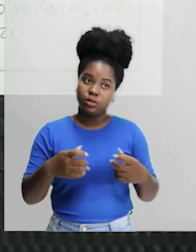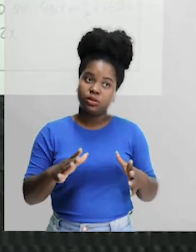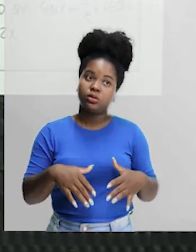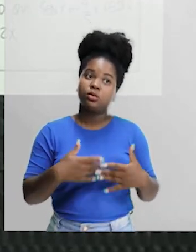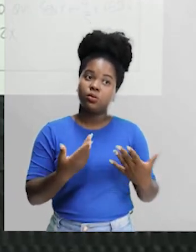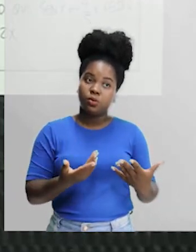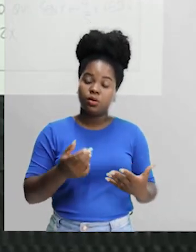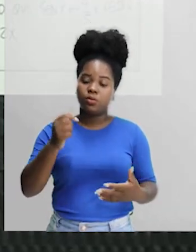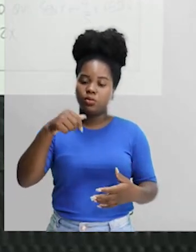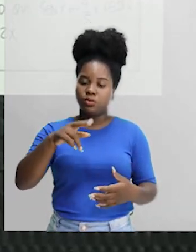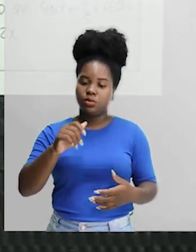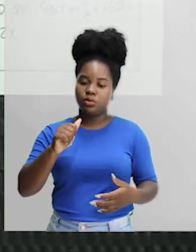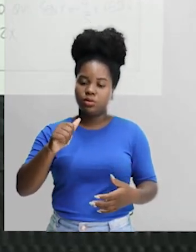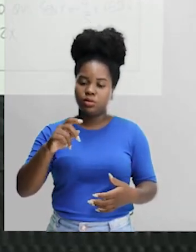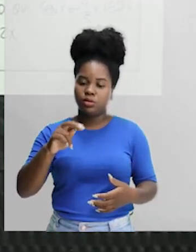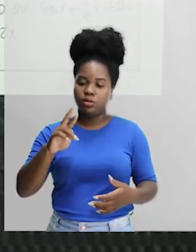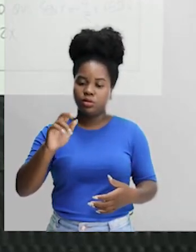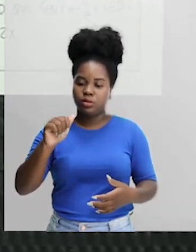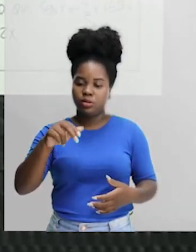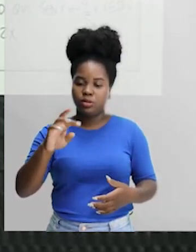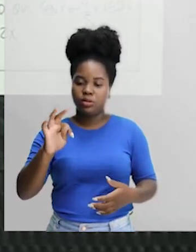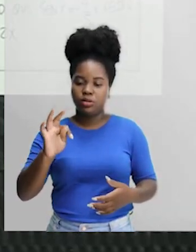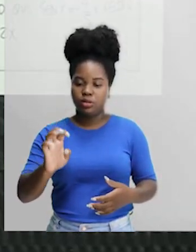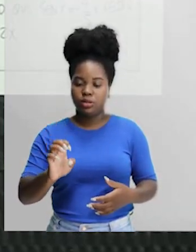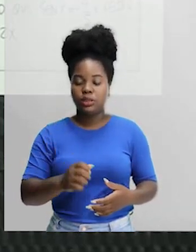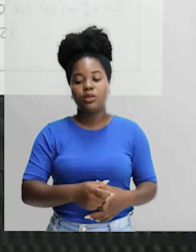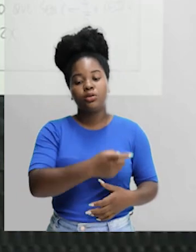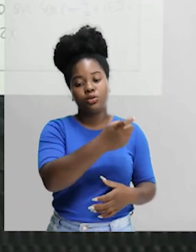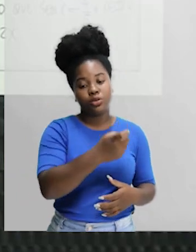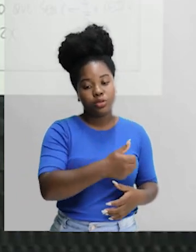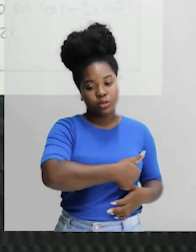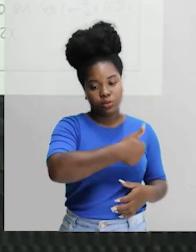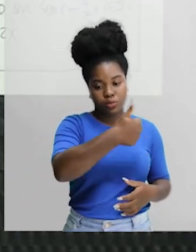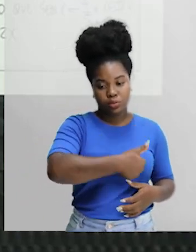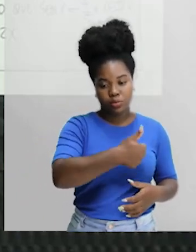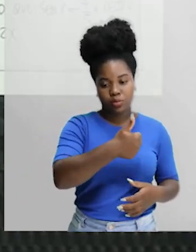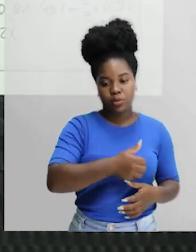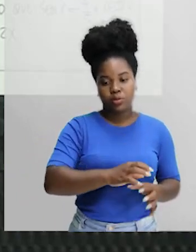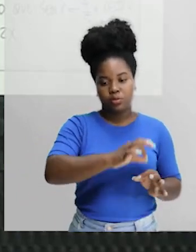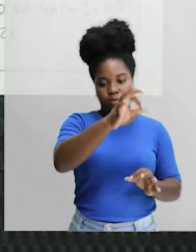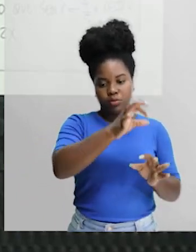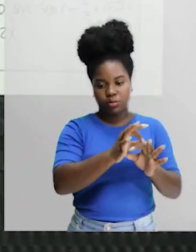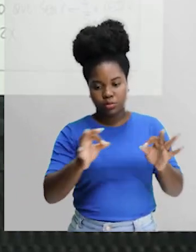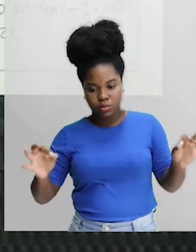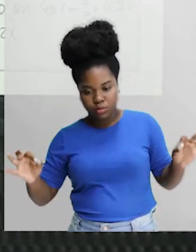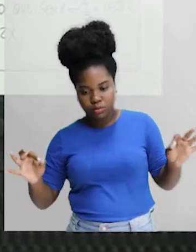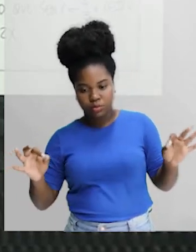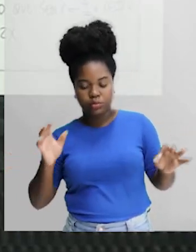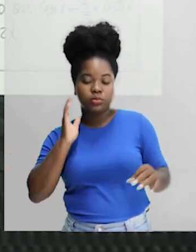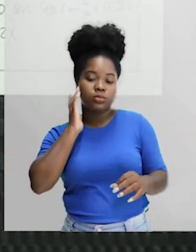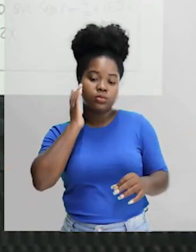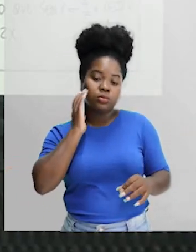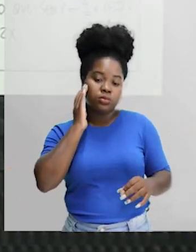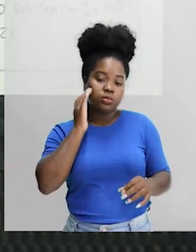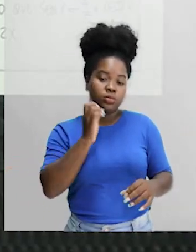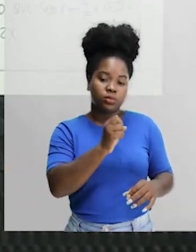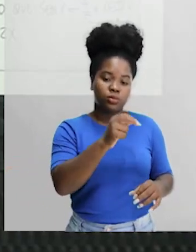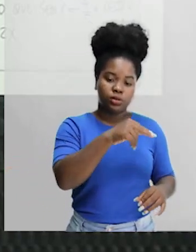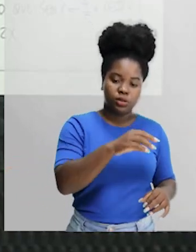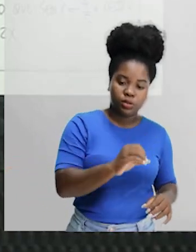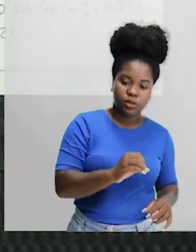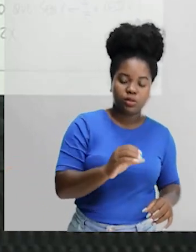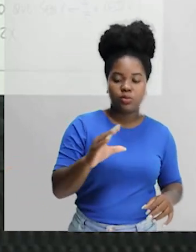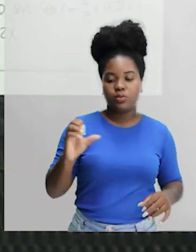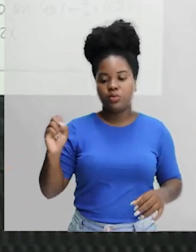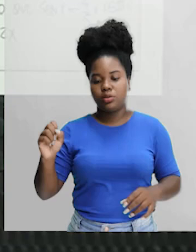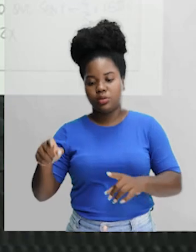x pertence. X pertence ao primeiro quadrante. No primeiro quadrante, tanto o cosseno quanto o seno são positivos. Então, eu vou usar